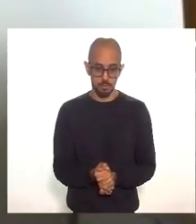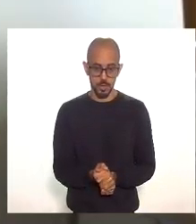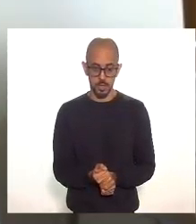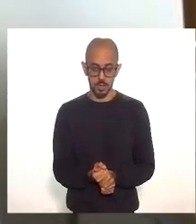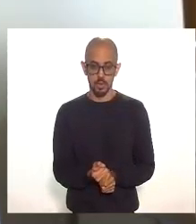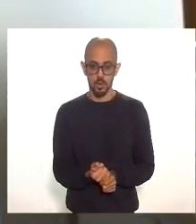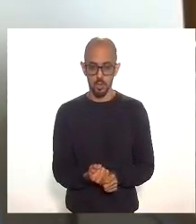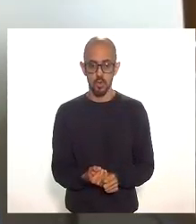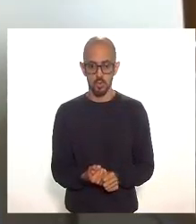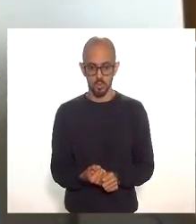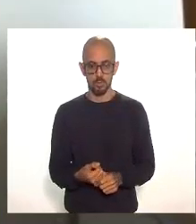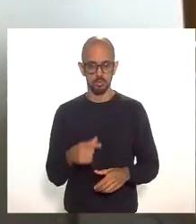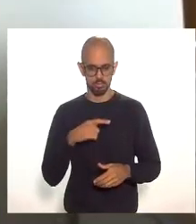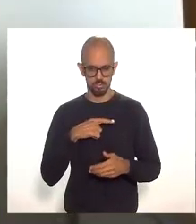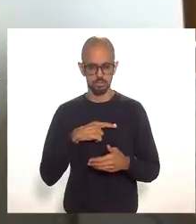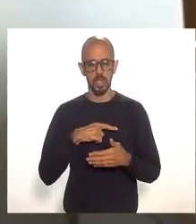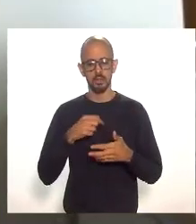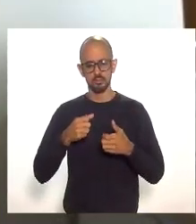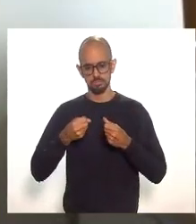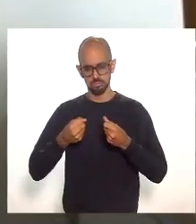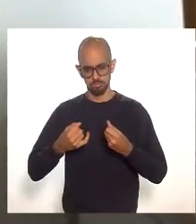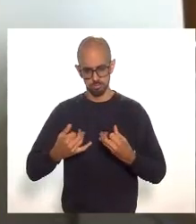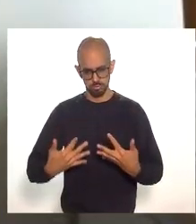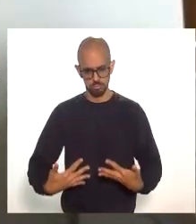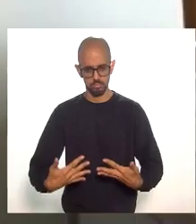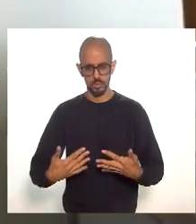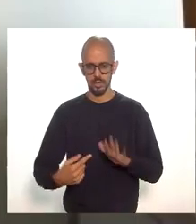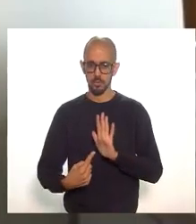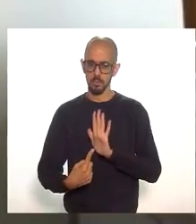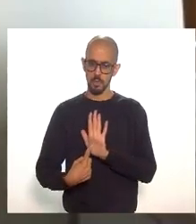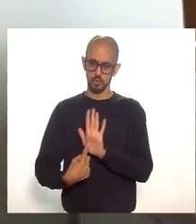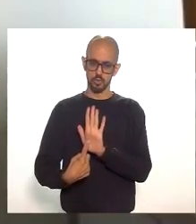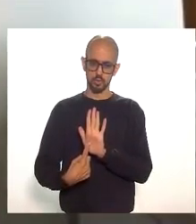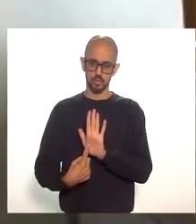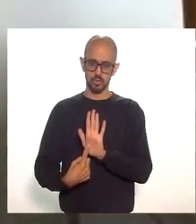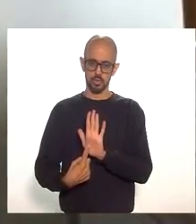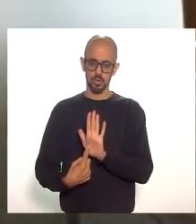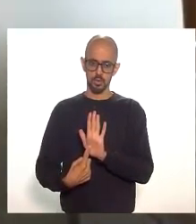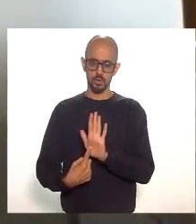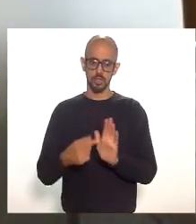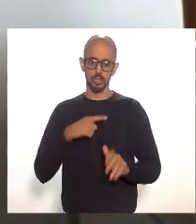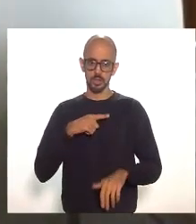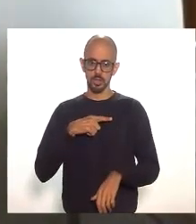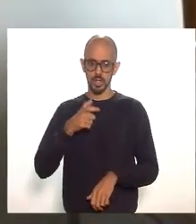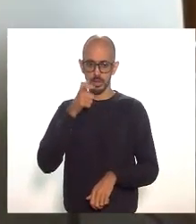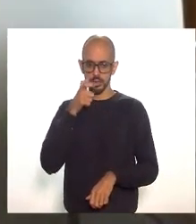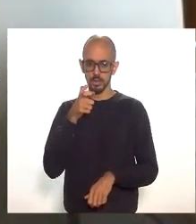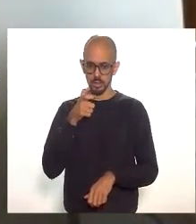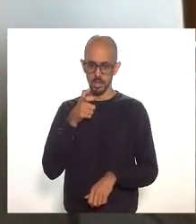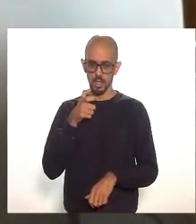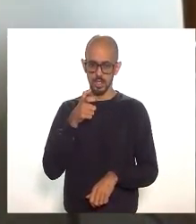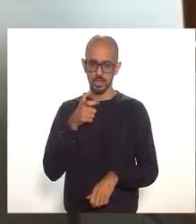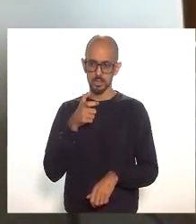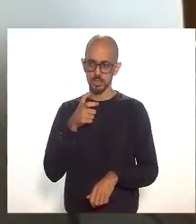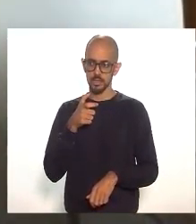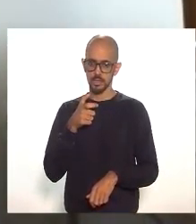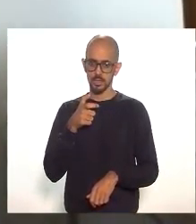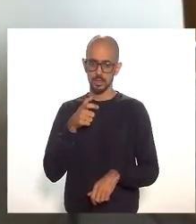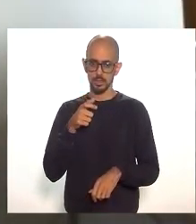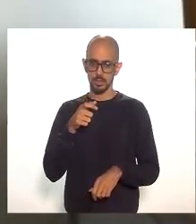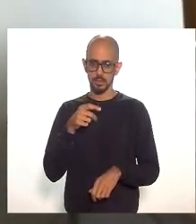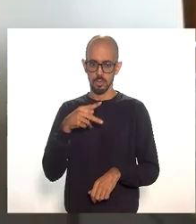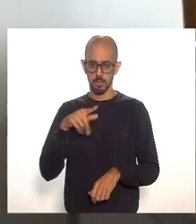bastante detalhamento e mostrou que se interessa fortemente por ele. E eu